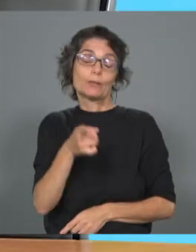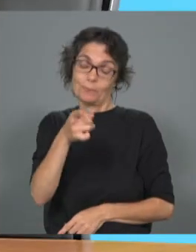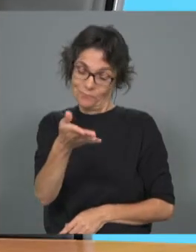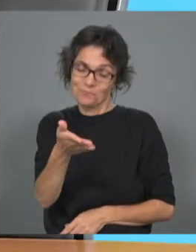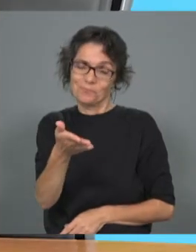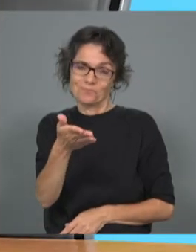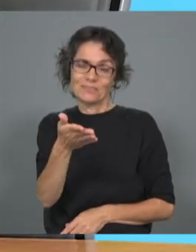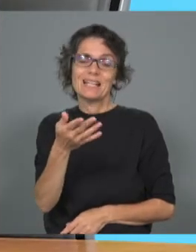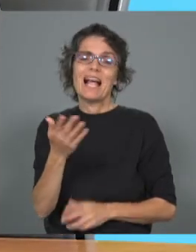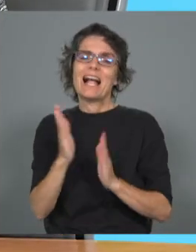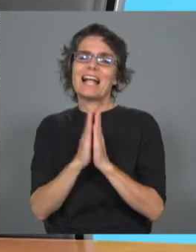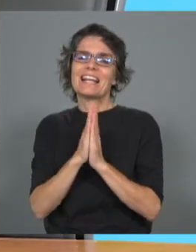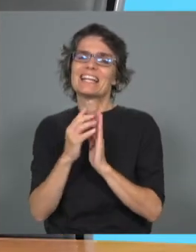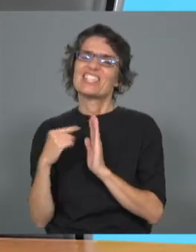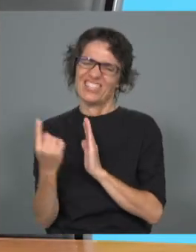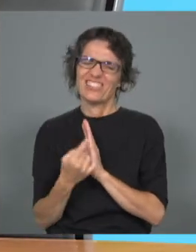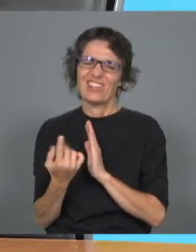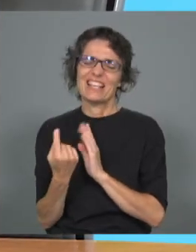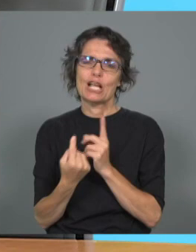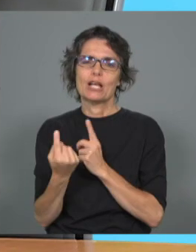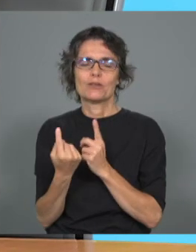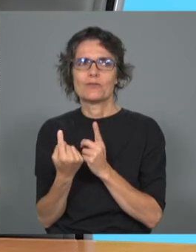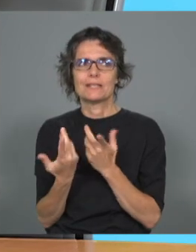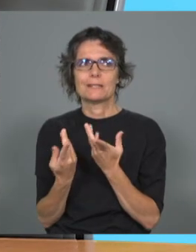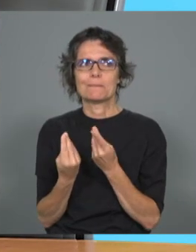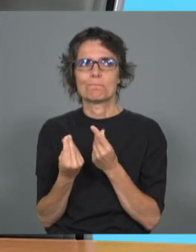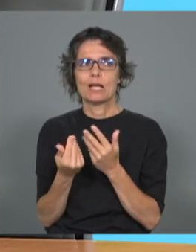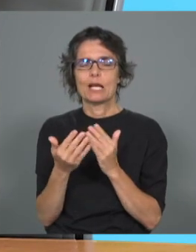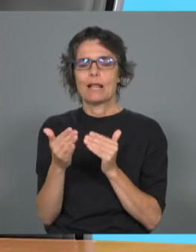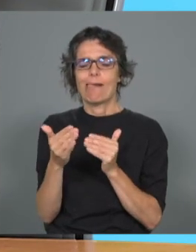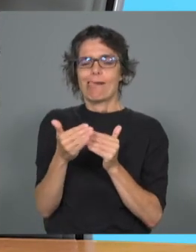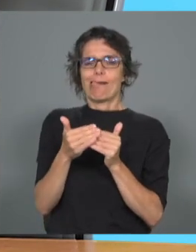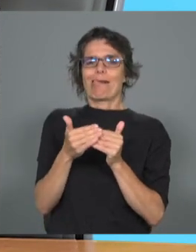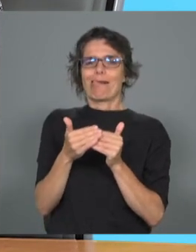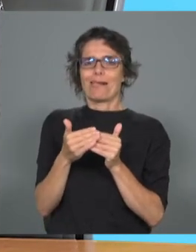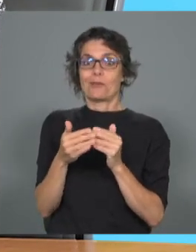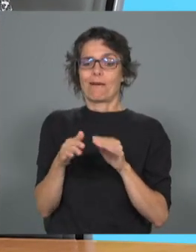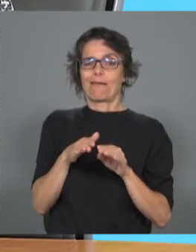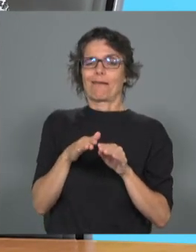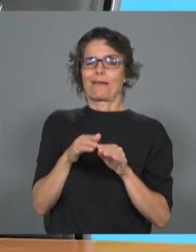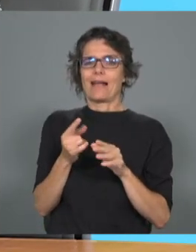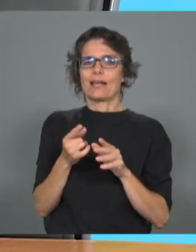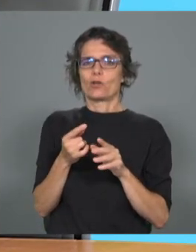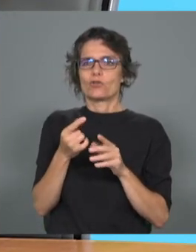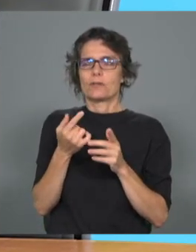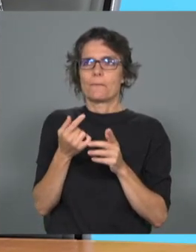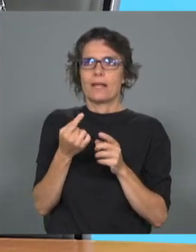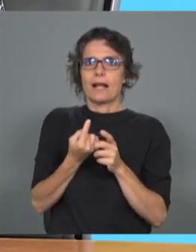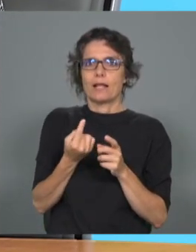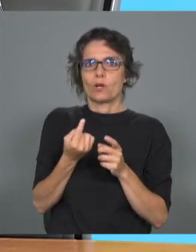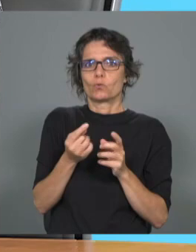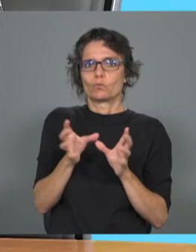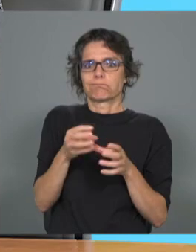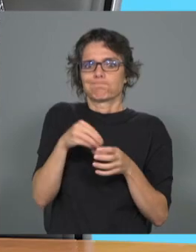dificuldades da nossa igreja, de ficarmos às vezes fechados nas nossas capelinhas e de termos aquela ideia, e isto a nível pastoral tem que